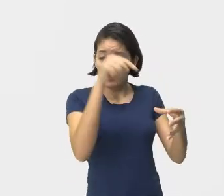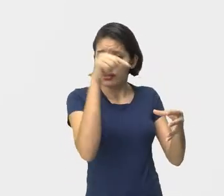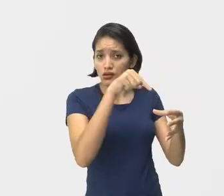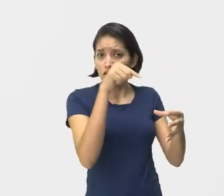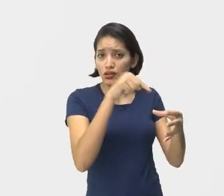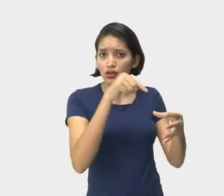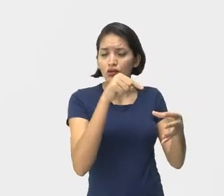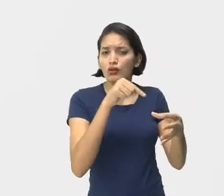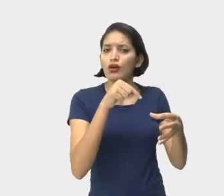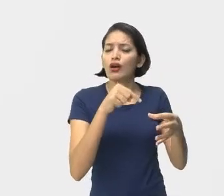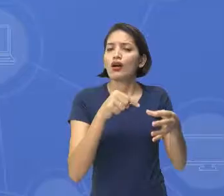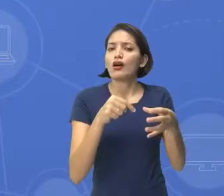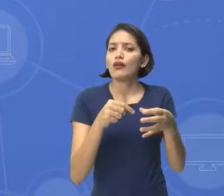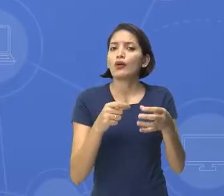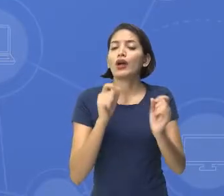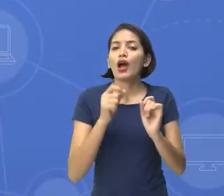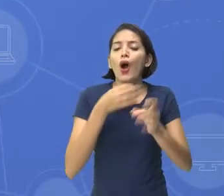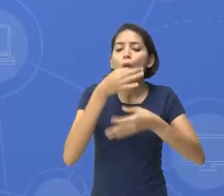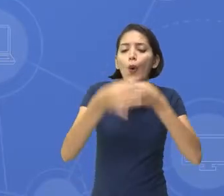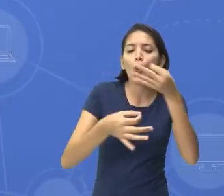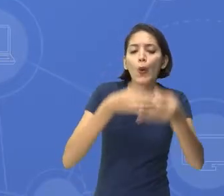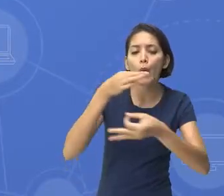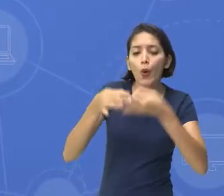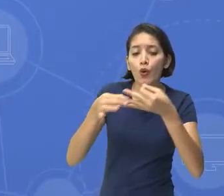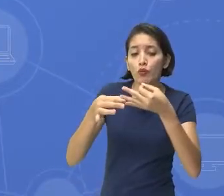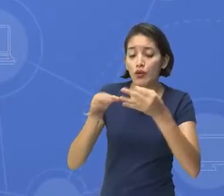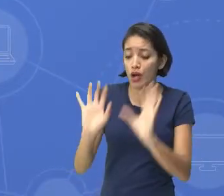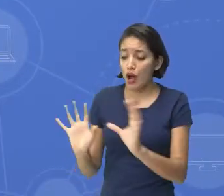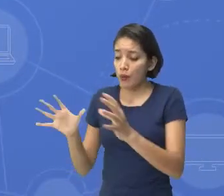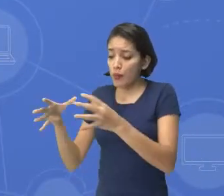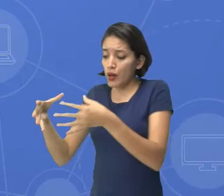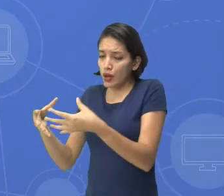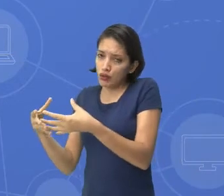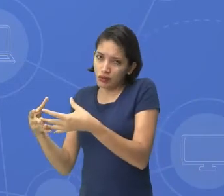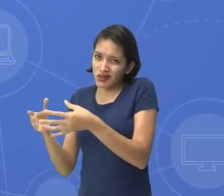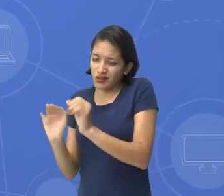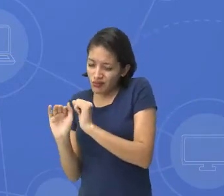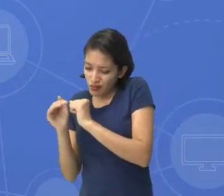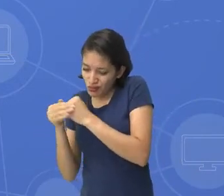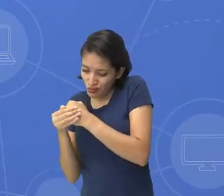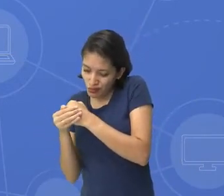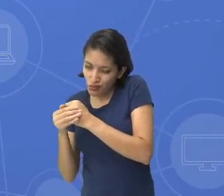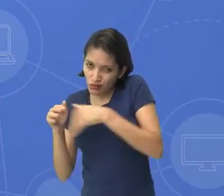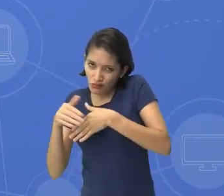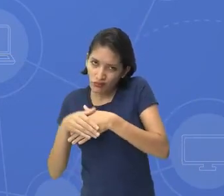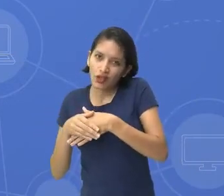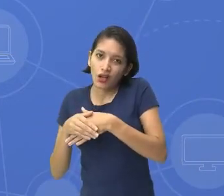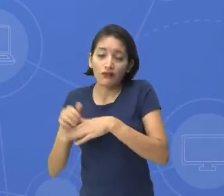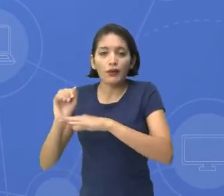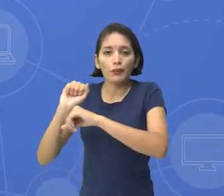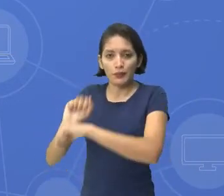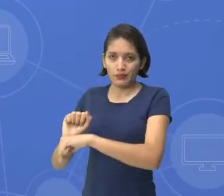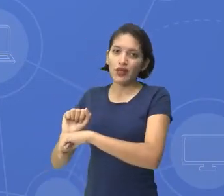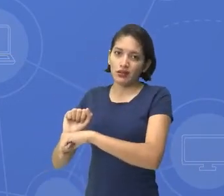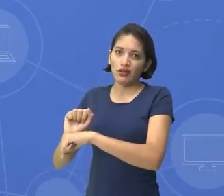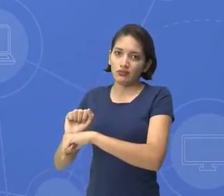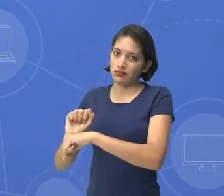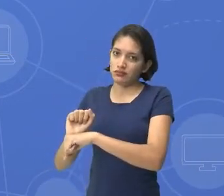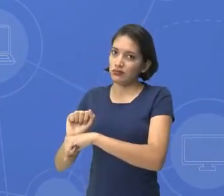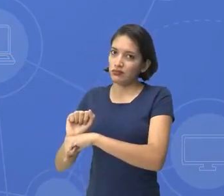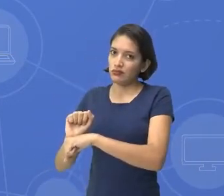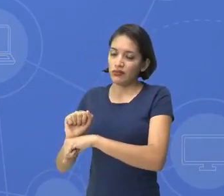ela joga o seu discurso para que a classe dominada se mantenha estável, se